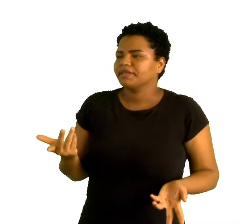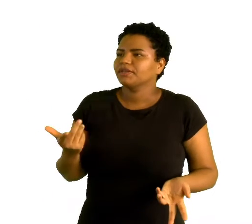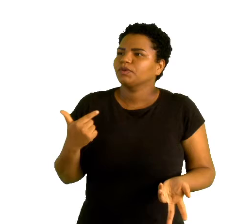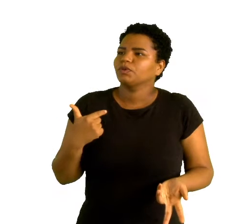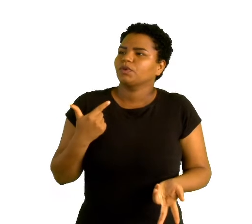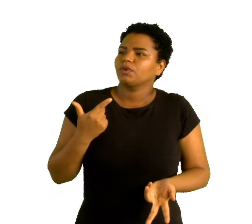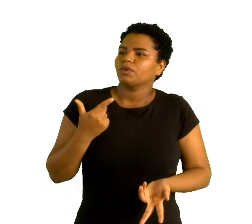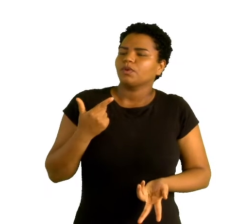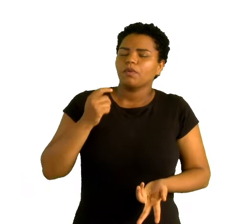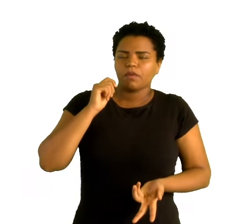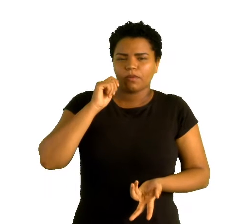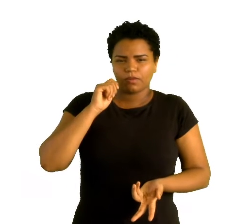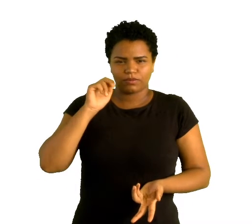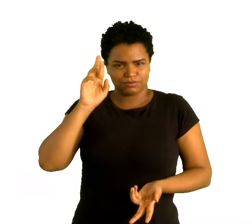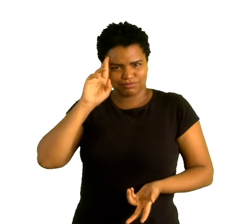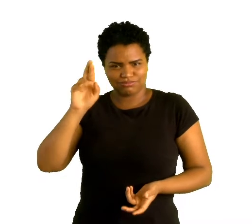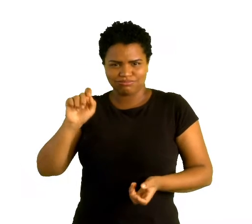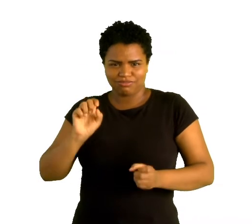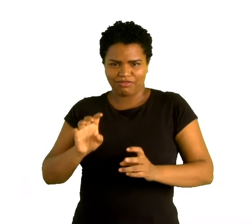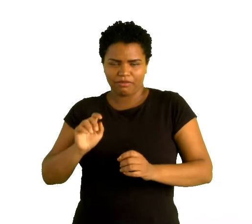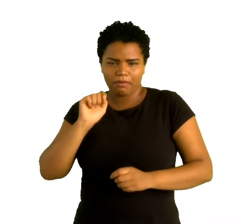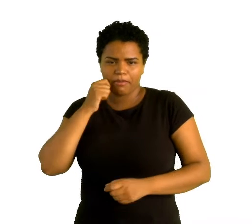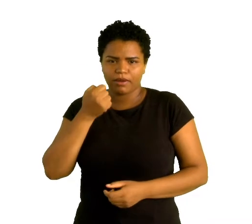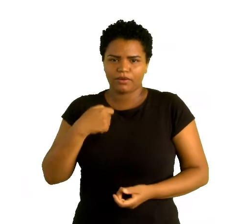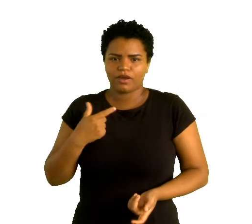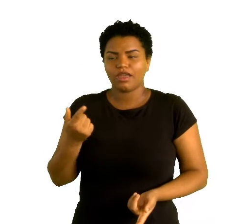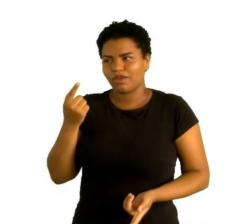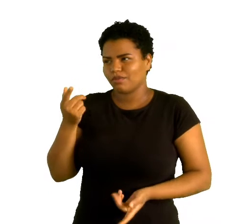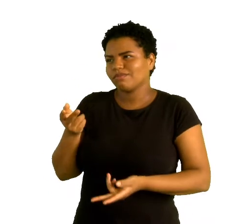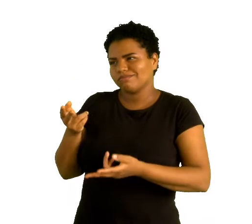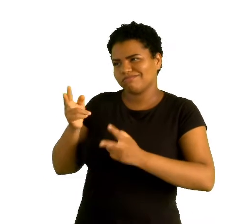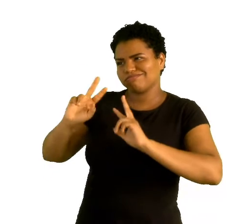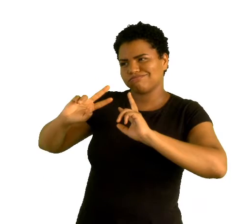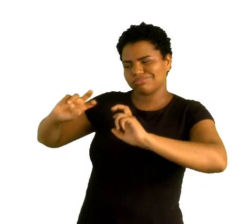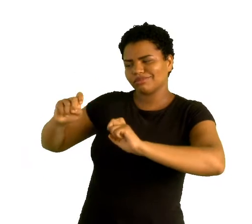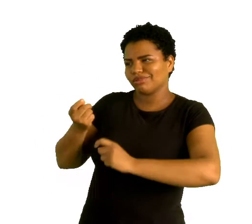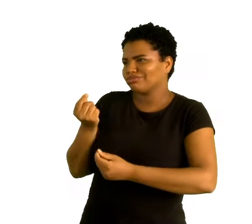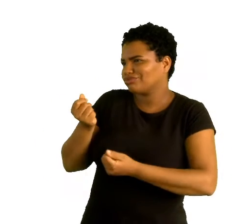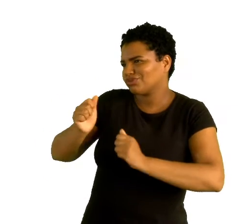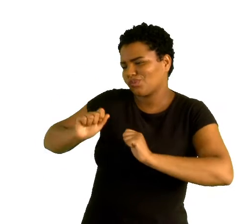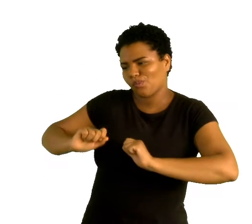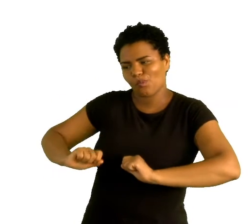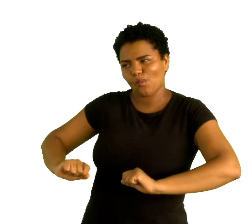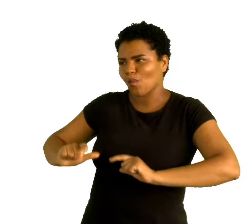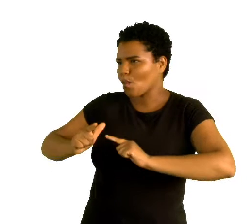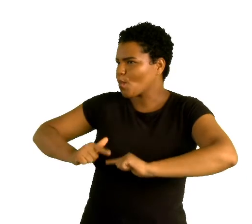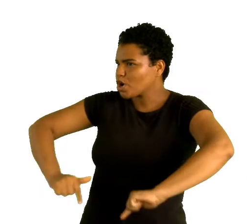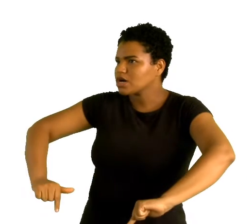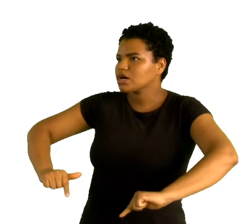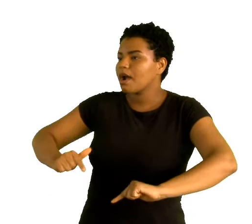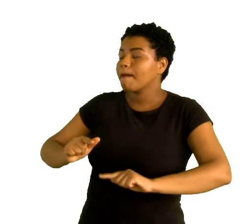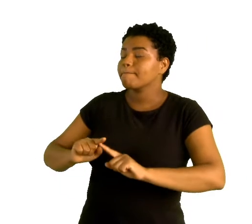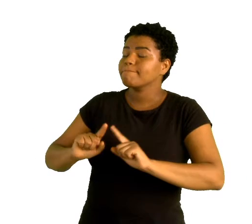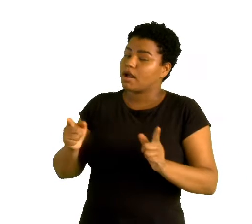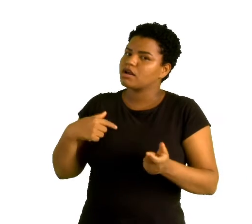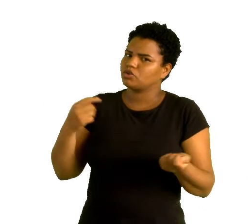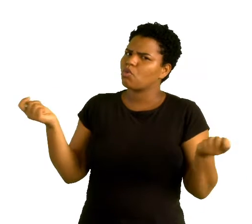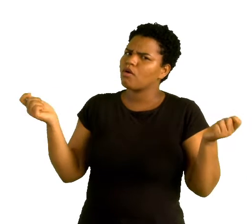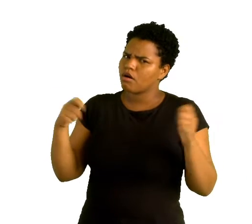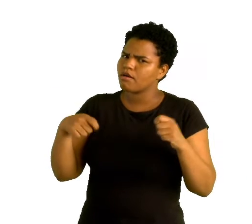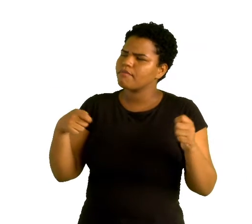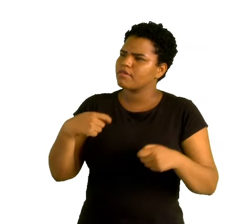percebido que não tenho comigo um só tostão, mas para lhe mostrar que sou mesmo capaz de fazer o que